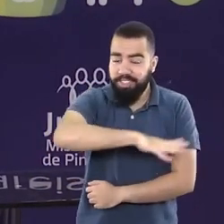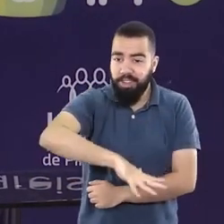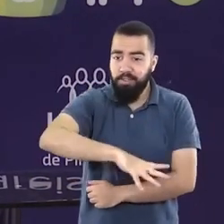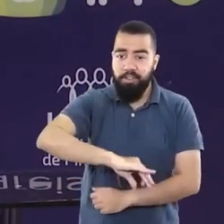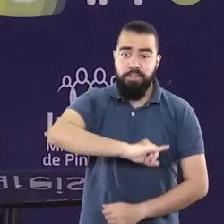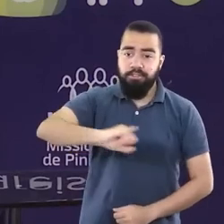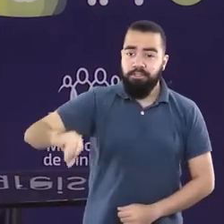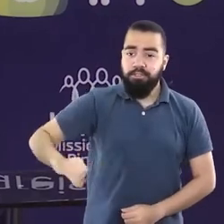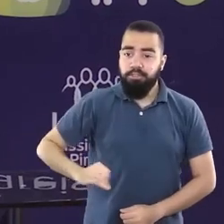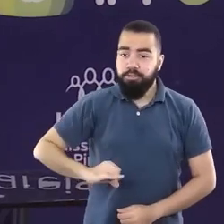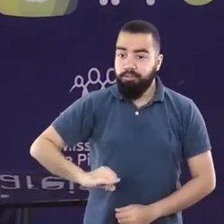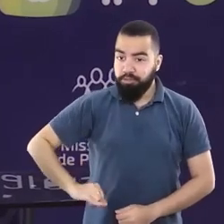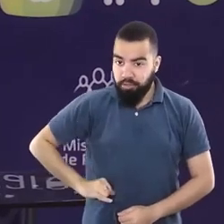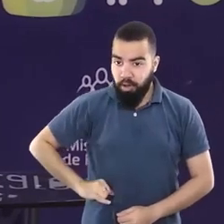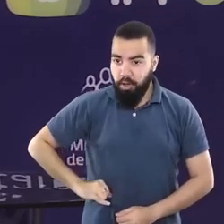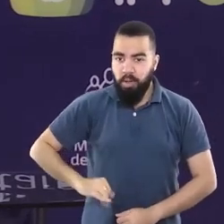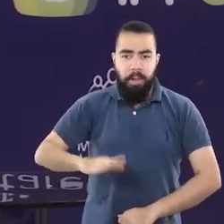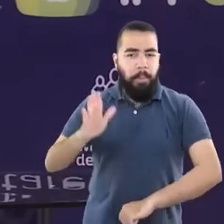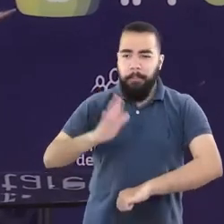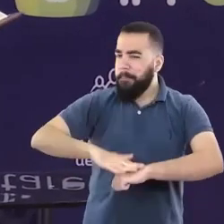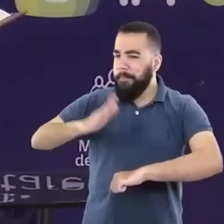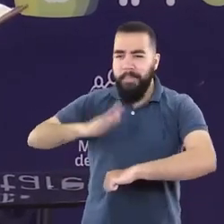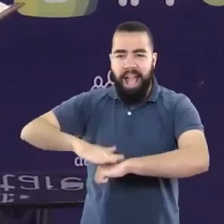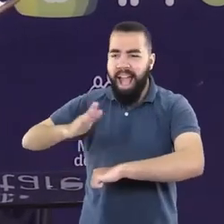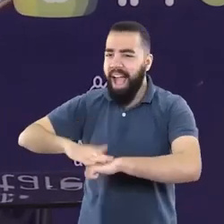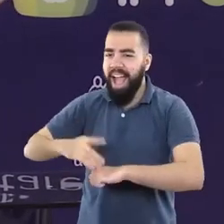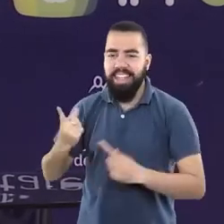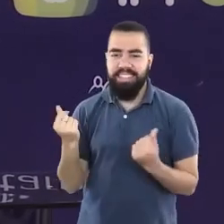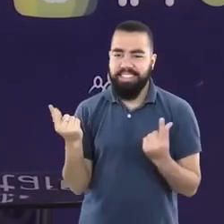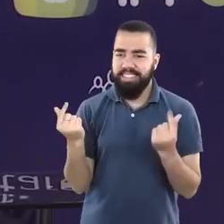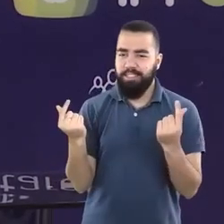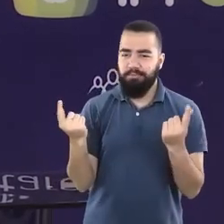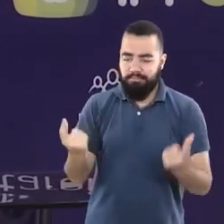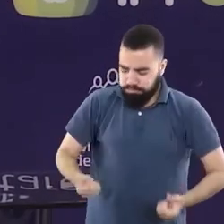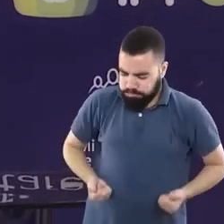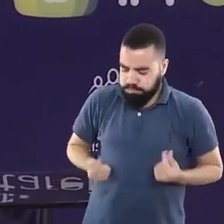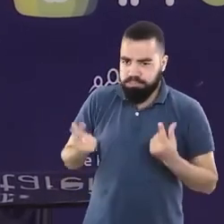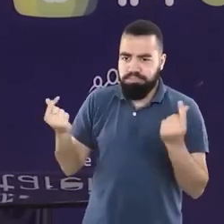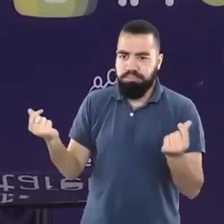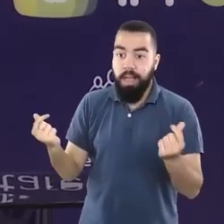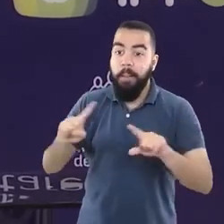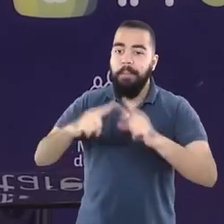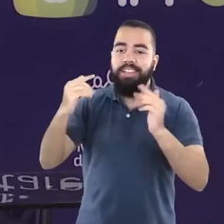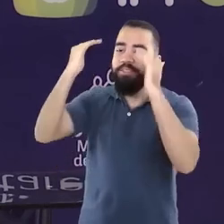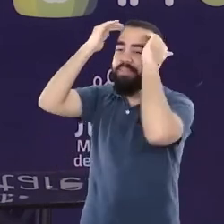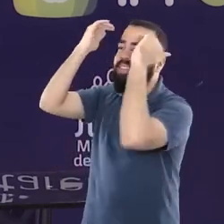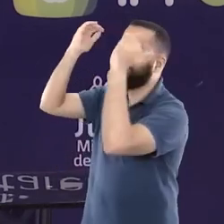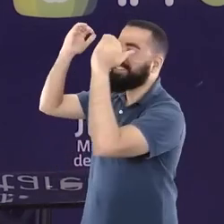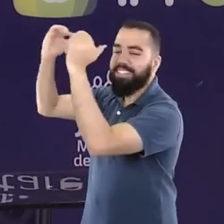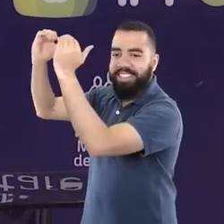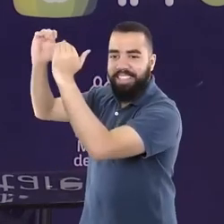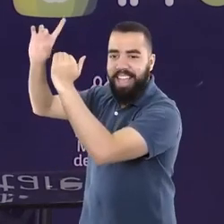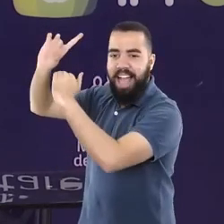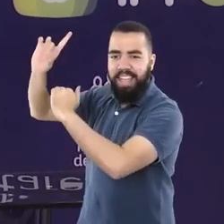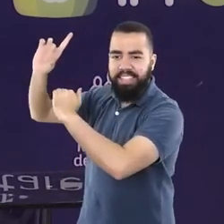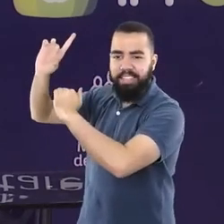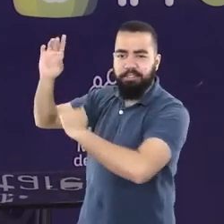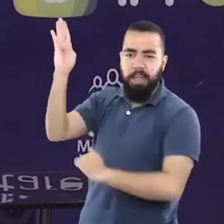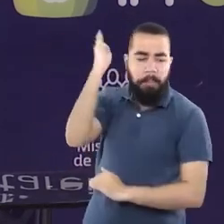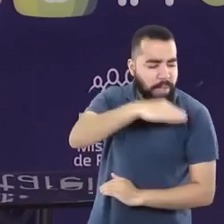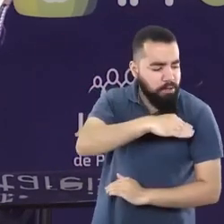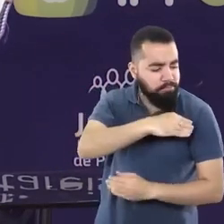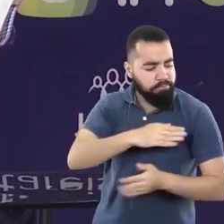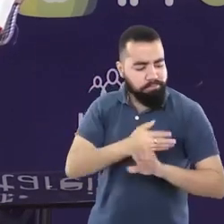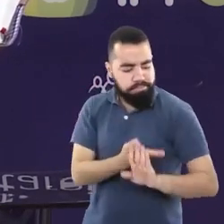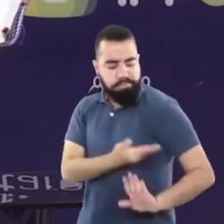homem temente a Deus, um homem que se desviava do mal, um homem íntegro, um